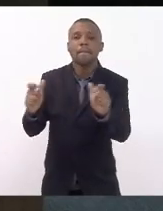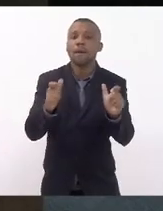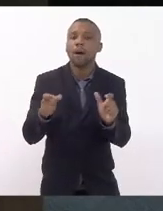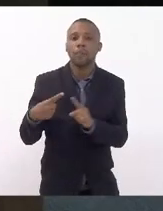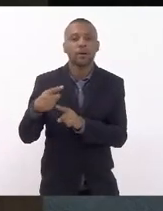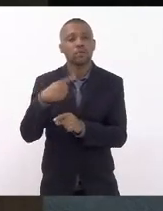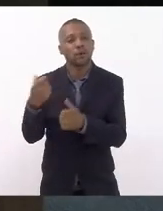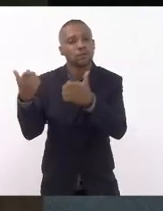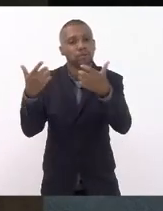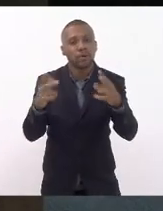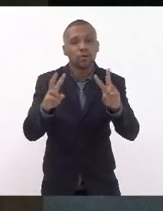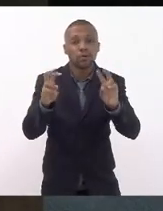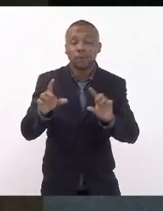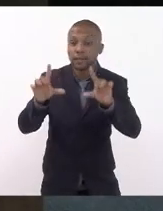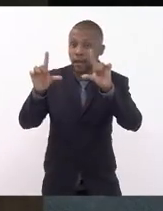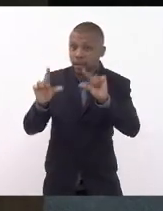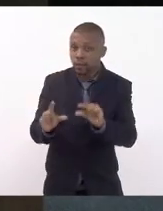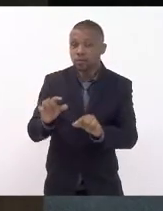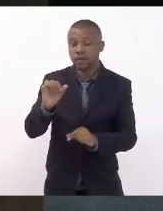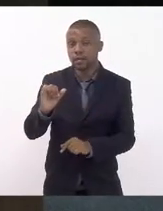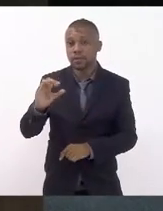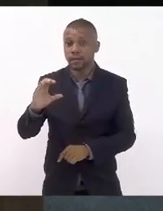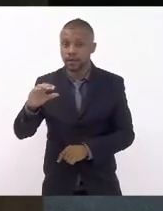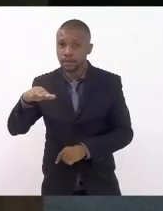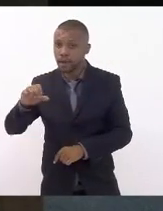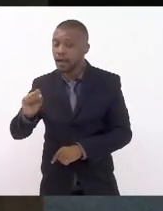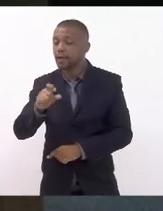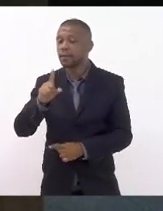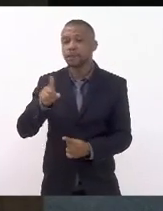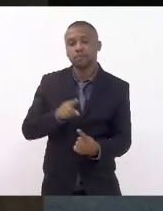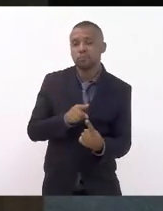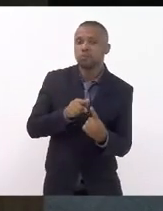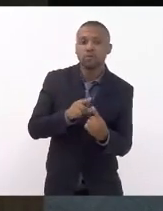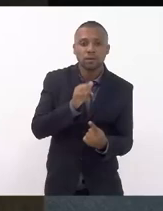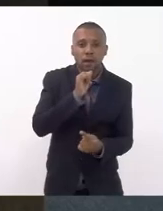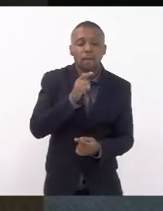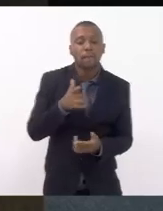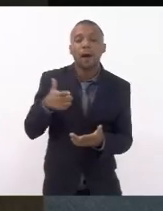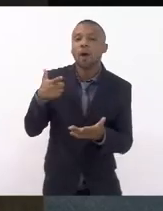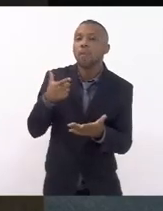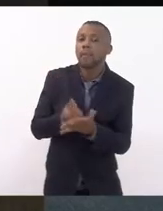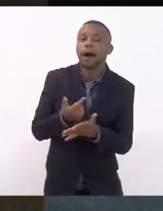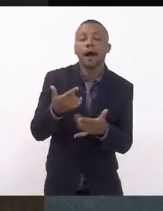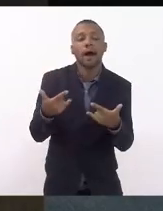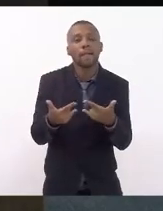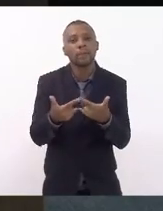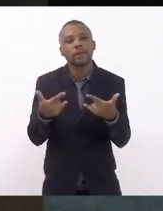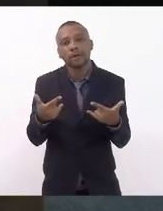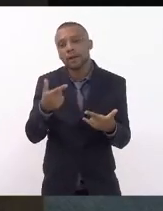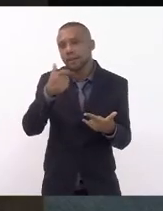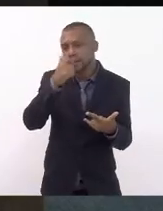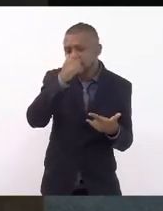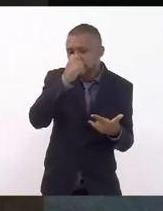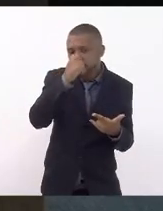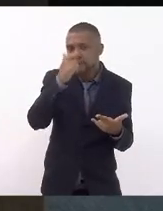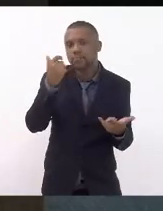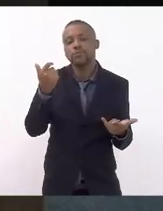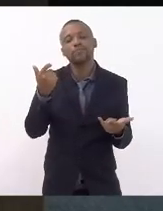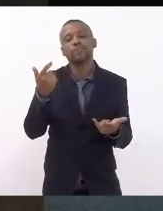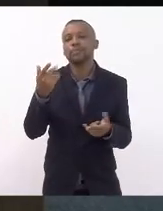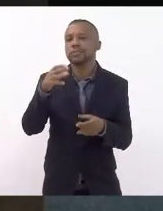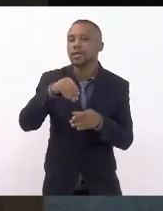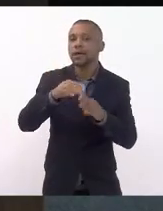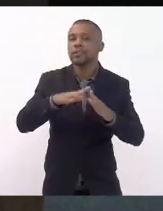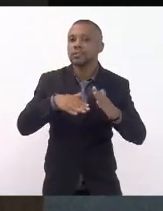da redução de ICMS, por exemplo, para absorventes íntimos dentro das escolas, dentro